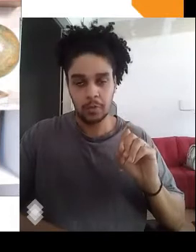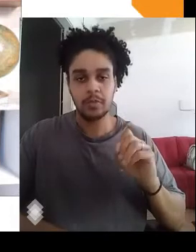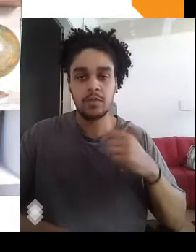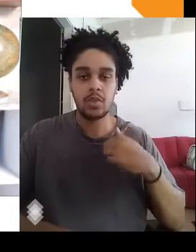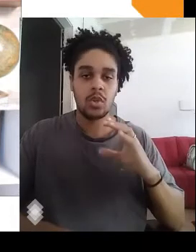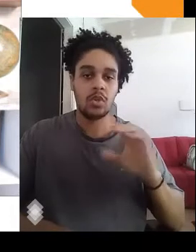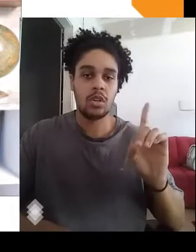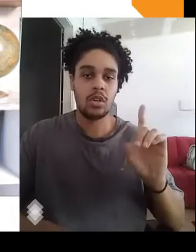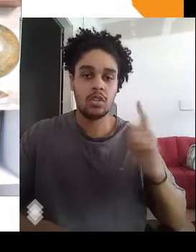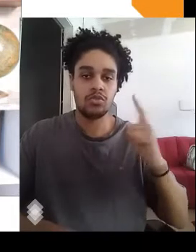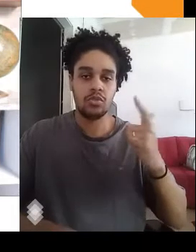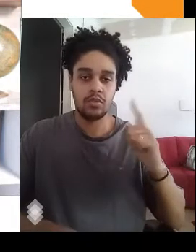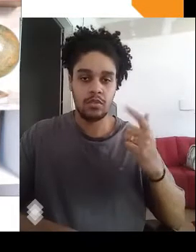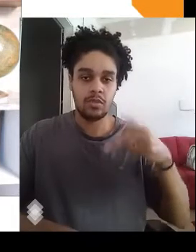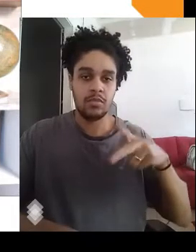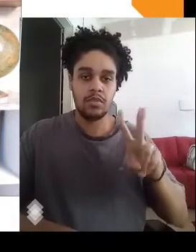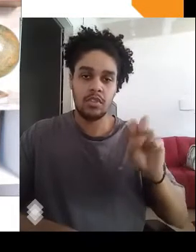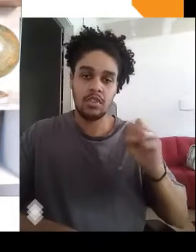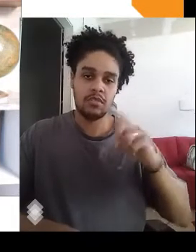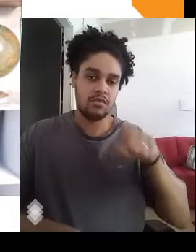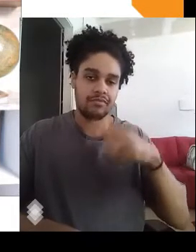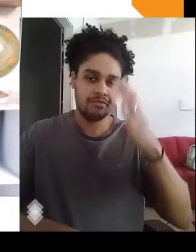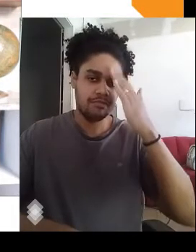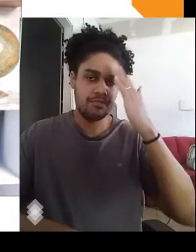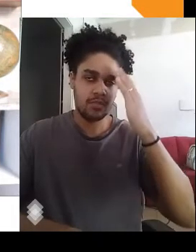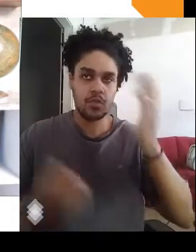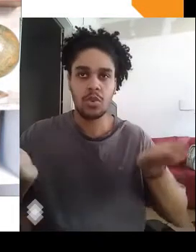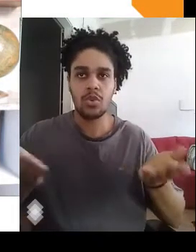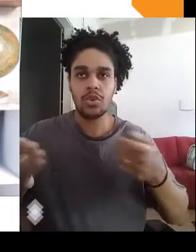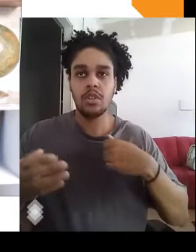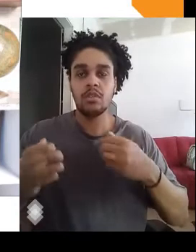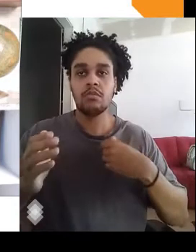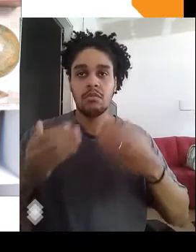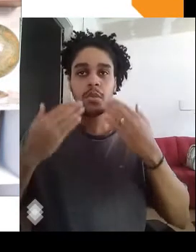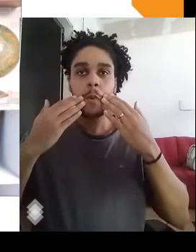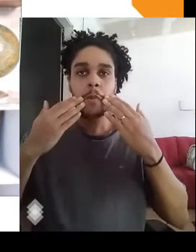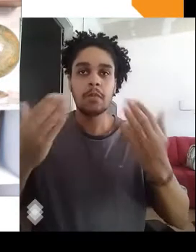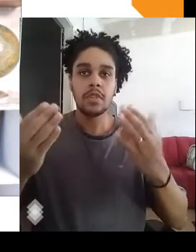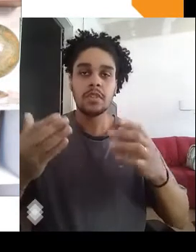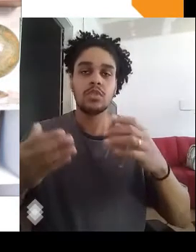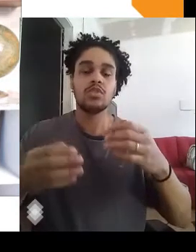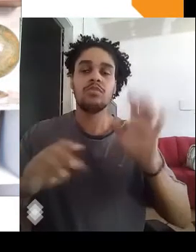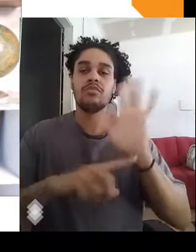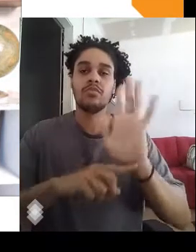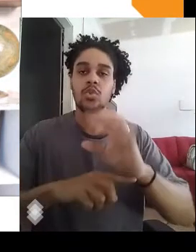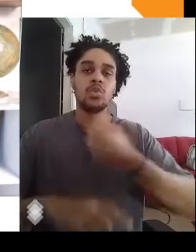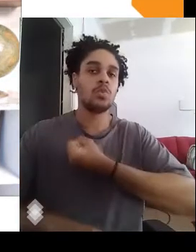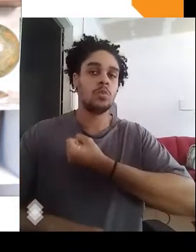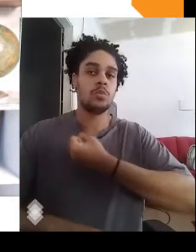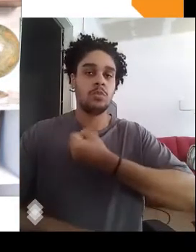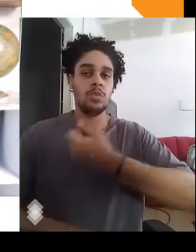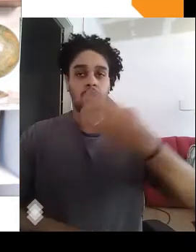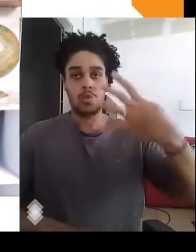de Geografia do PVS, como vocês já sabem. Hoje estamos apresentando o vídeo número 4. O vídeo 4 vai tratar